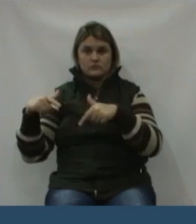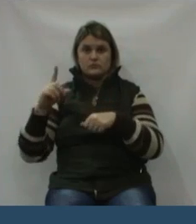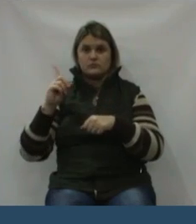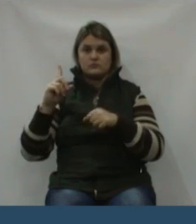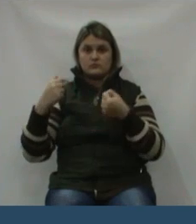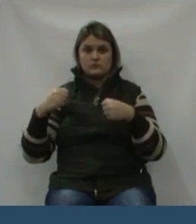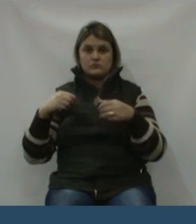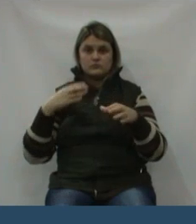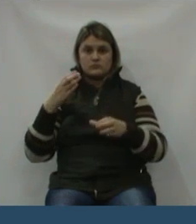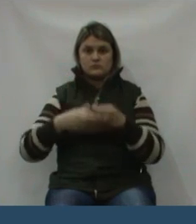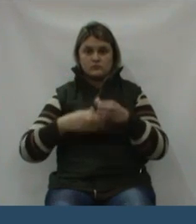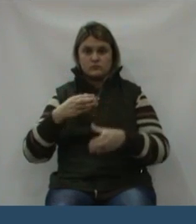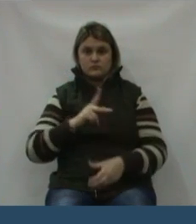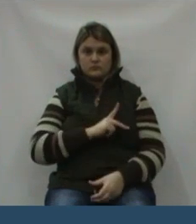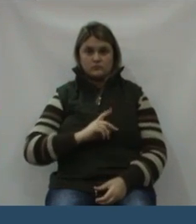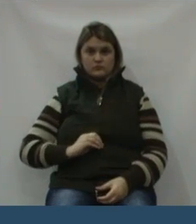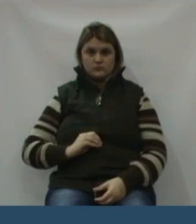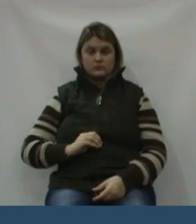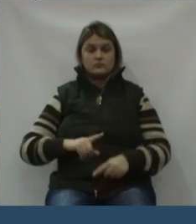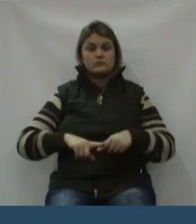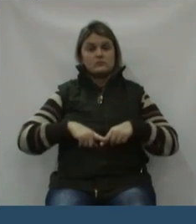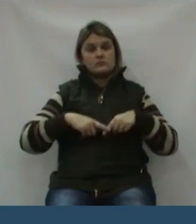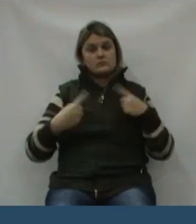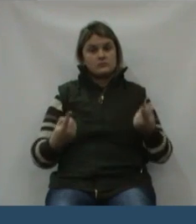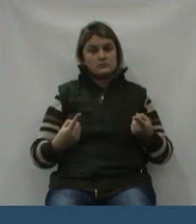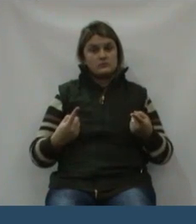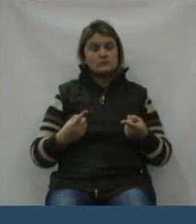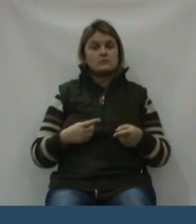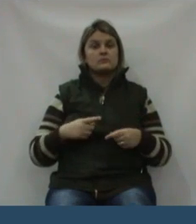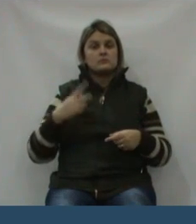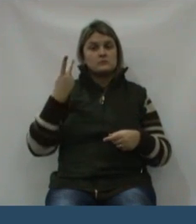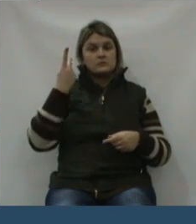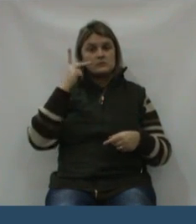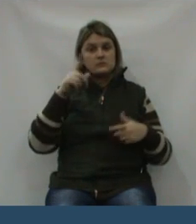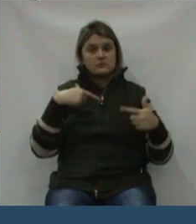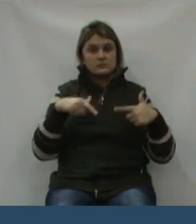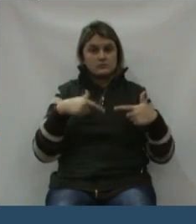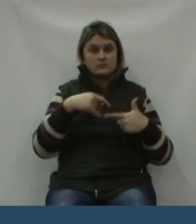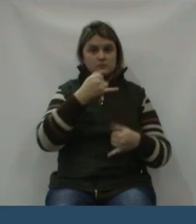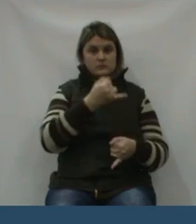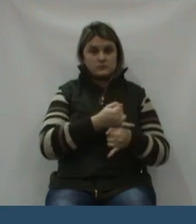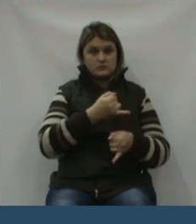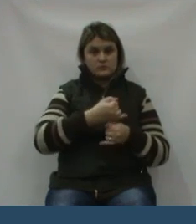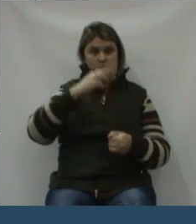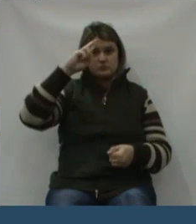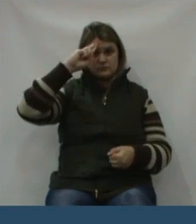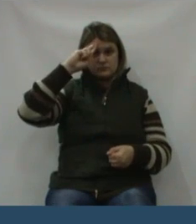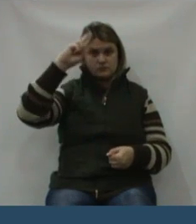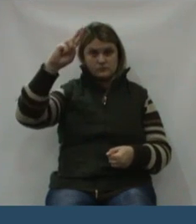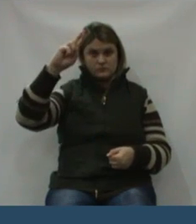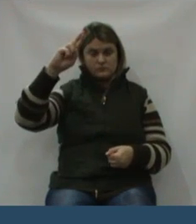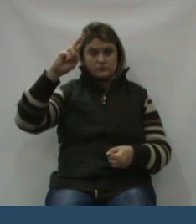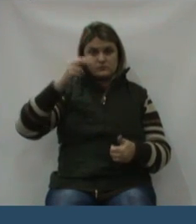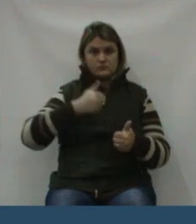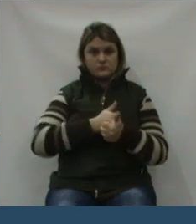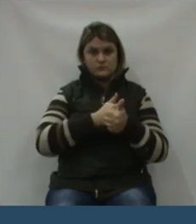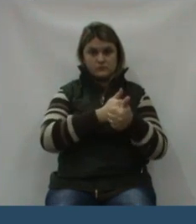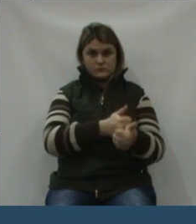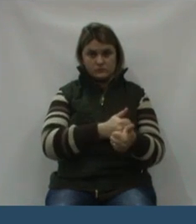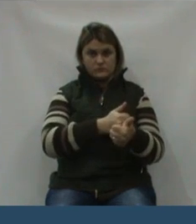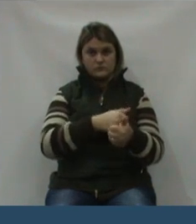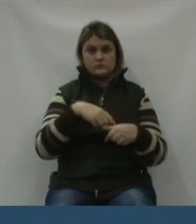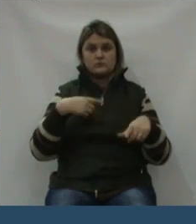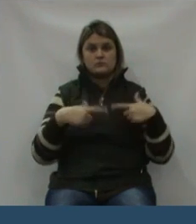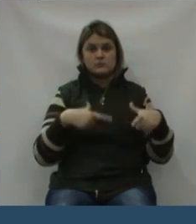concurso público, mas para atribuições de direção, chefia e assessoramento.